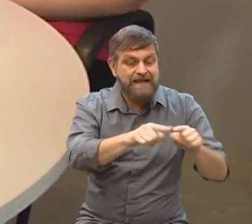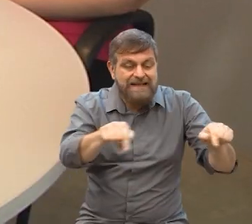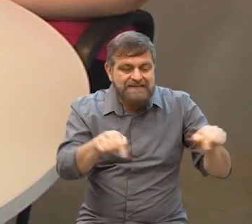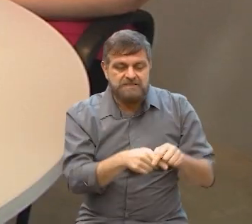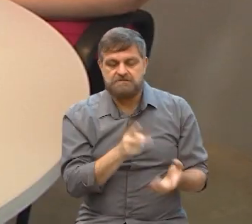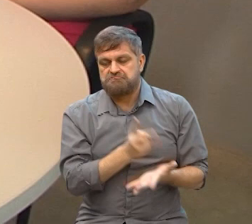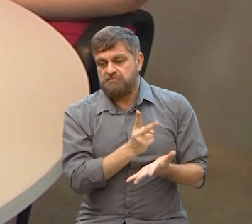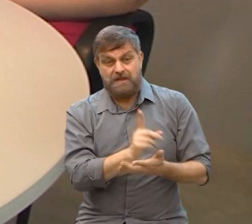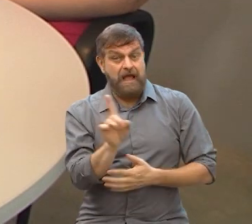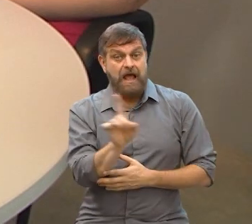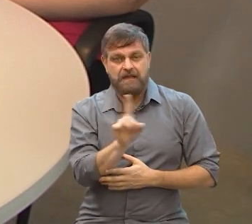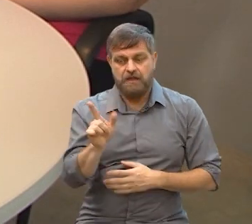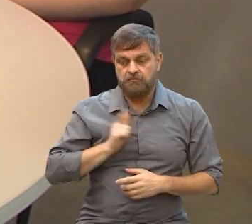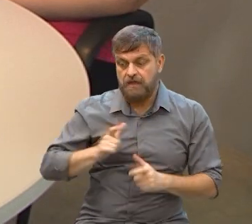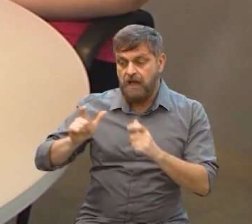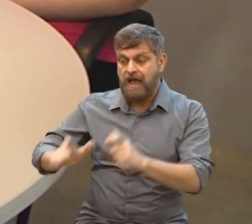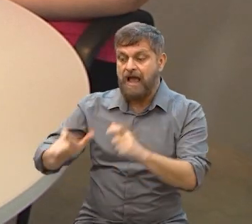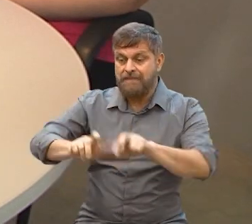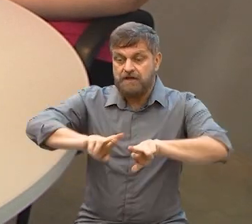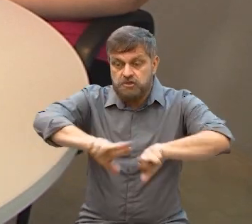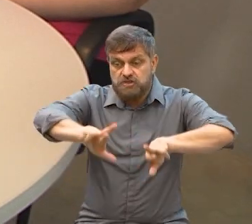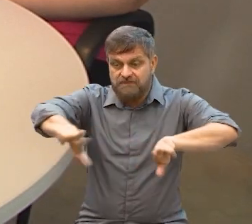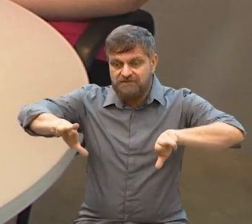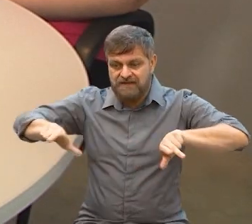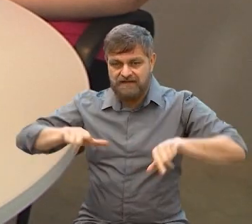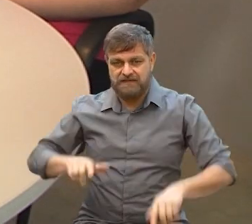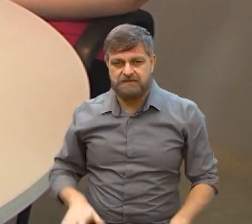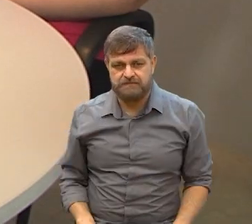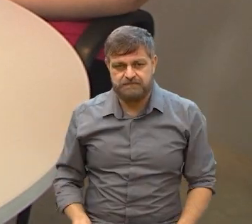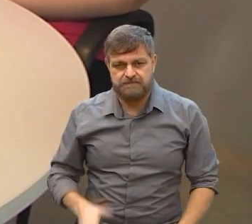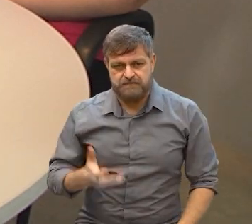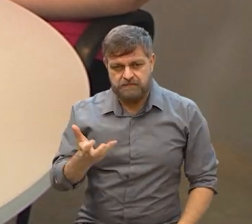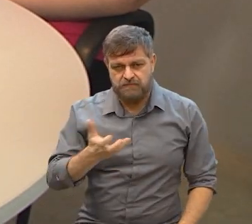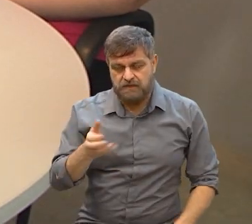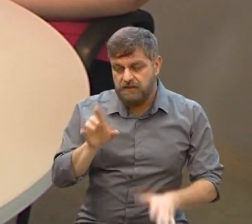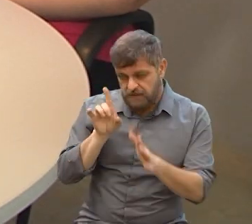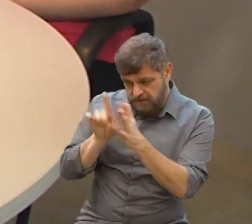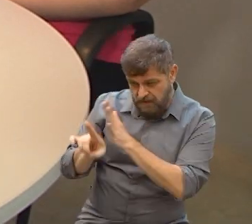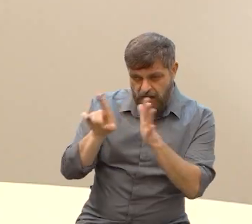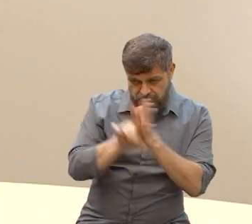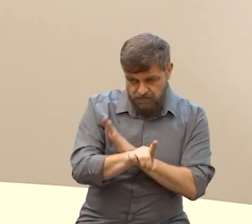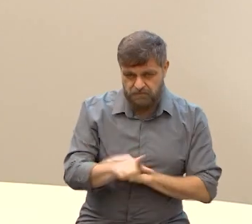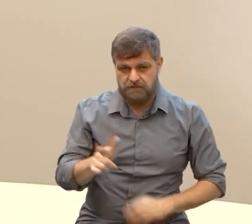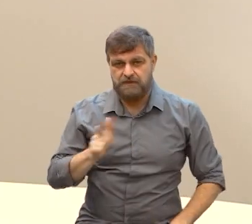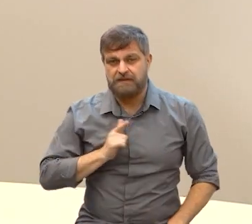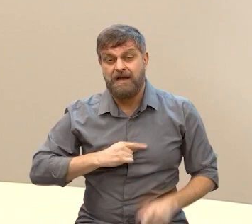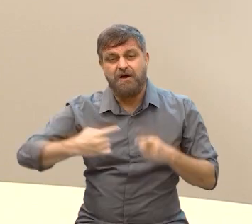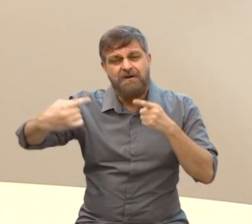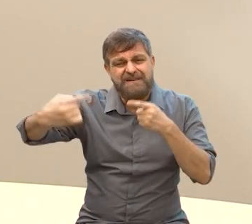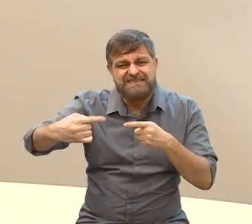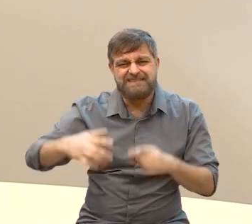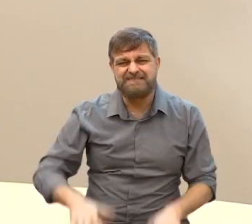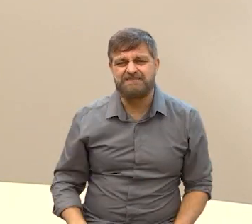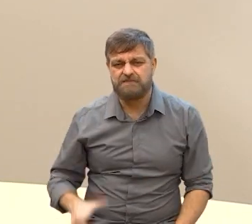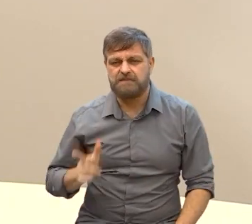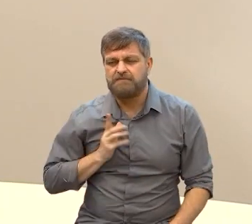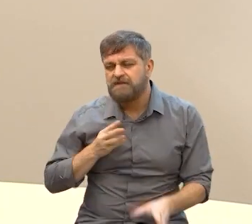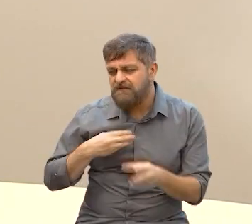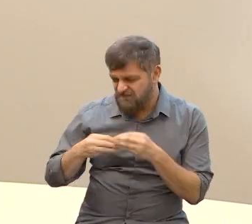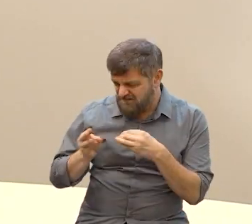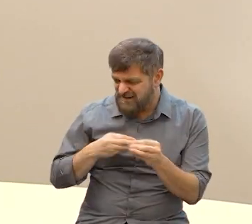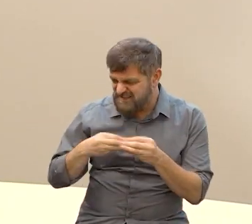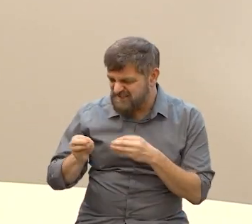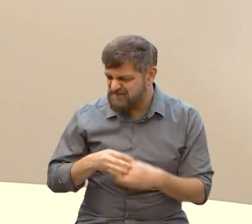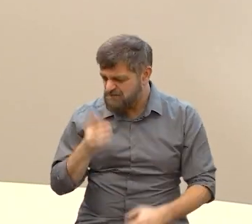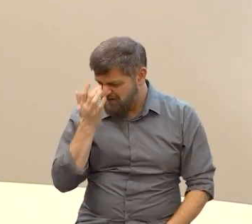além, outros espaços além da sala de aula. O que eu queria perguntar para vocês, até um desafio, não fica muito flexível esse tipo